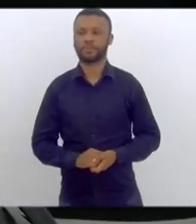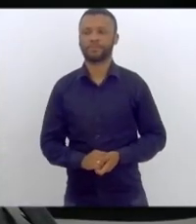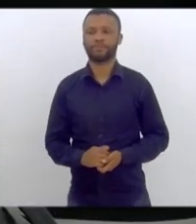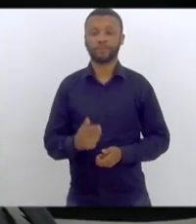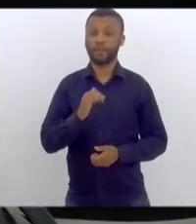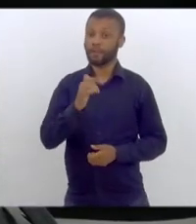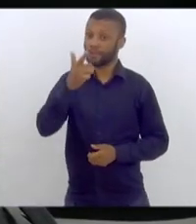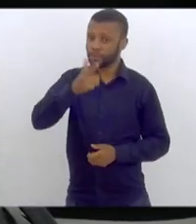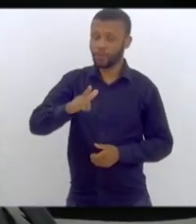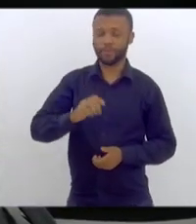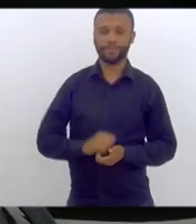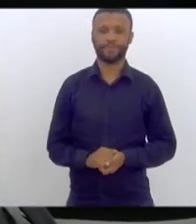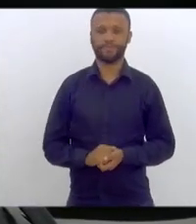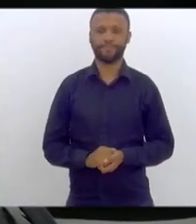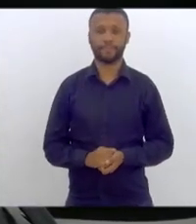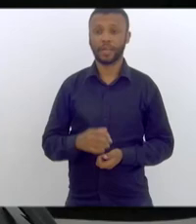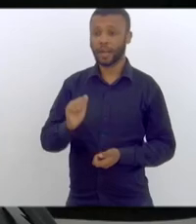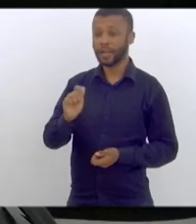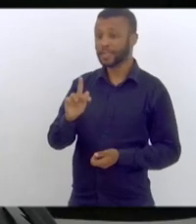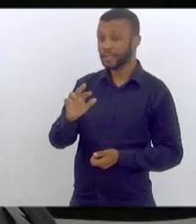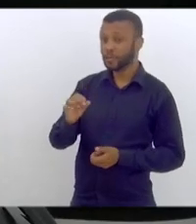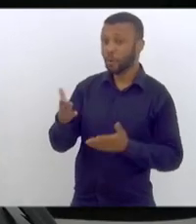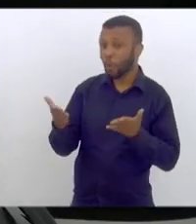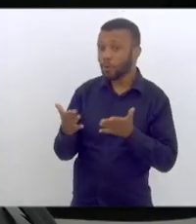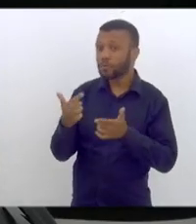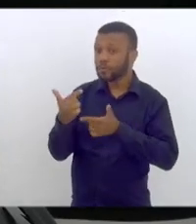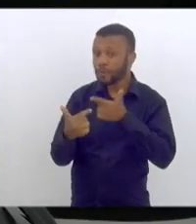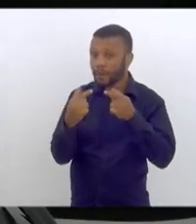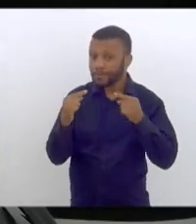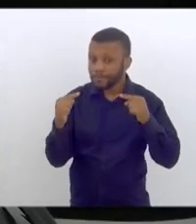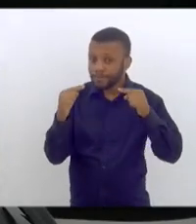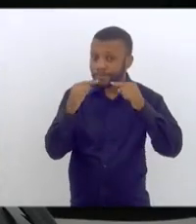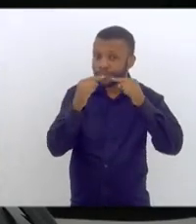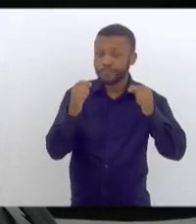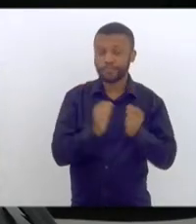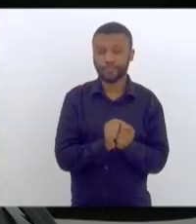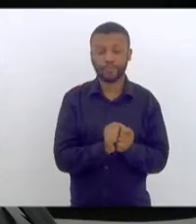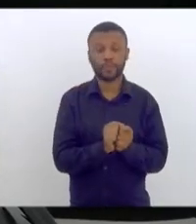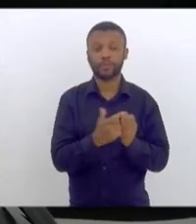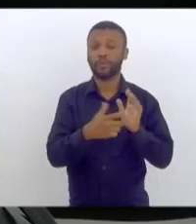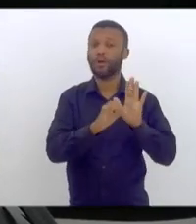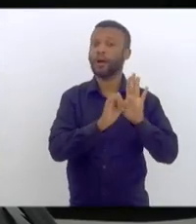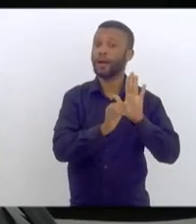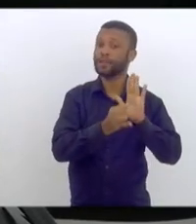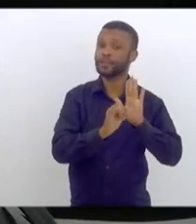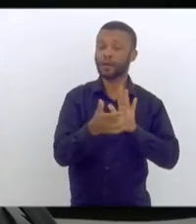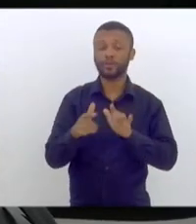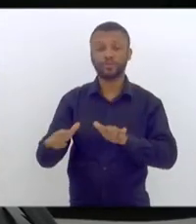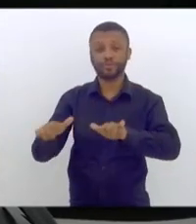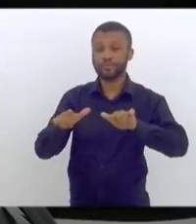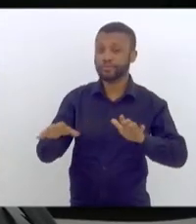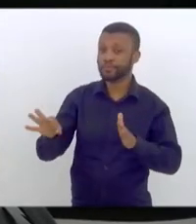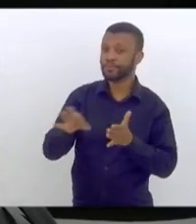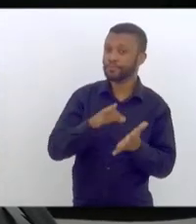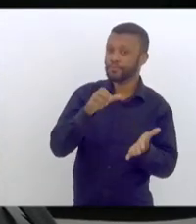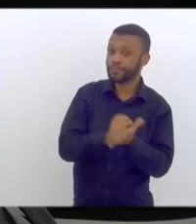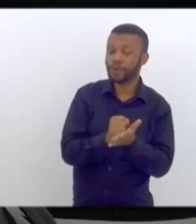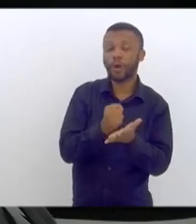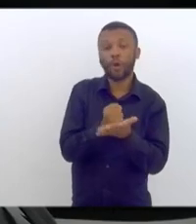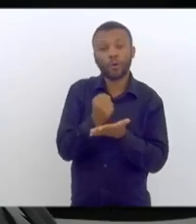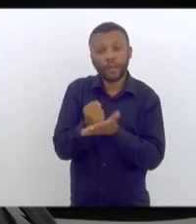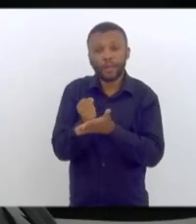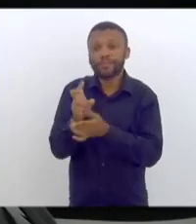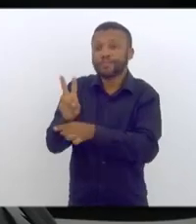hoje a Jerry ela trabalha com seus correspondentes por meio de um edital de credenciamento onde são feitas contratos de prestação de serviços com